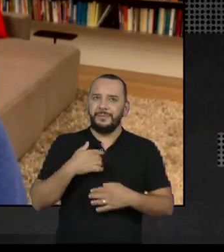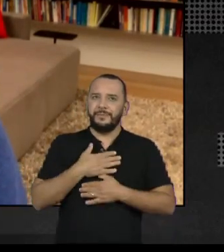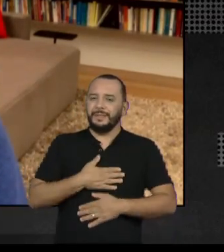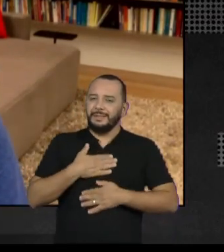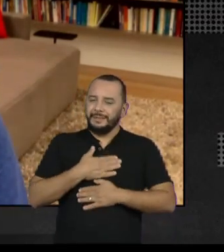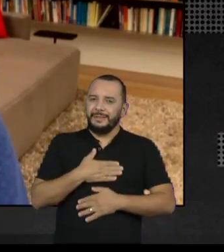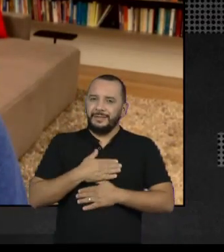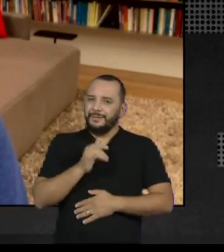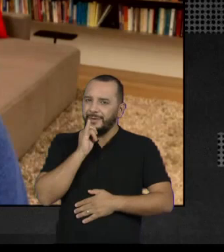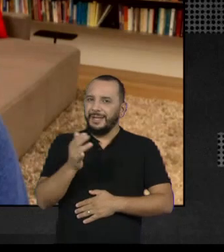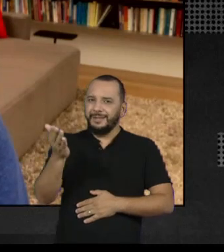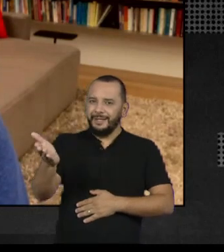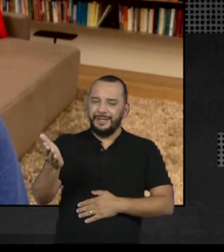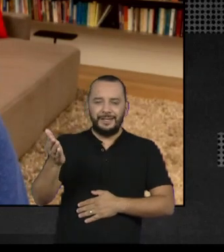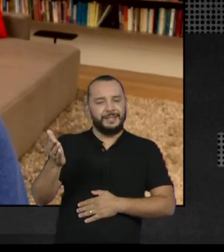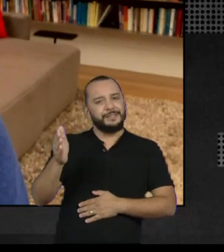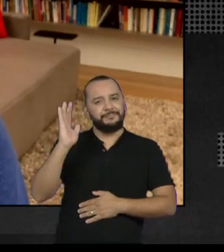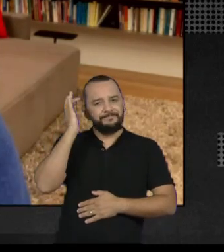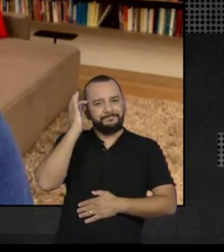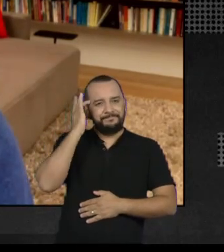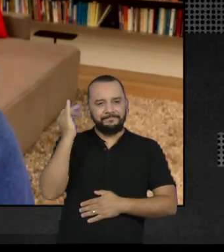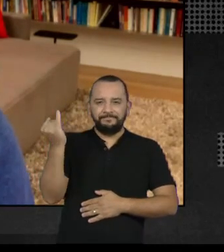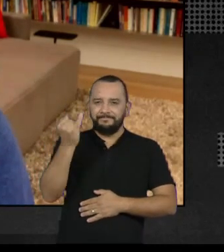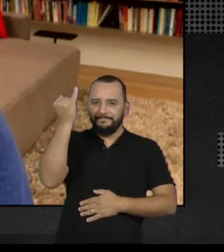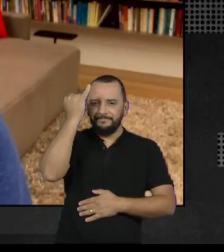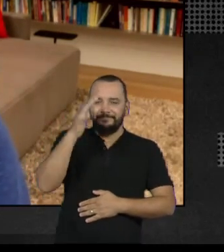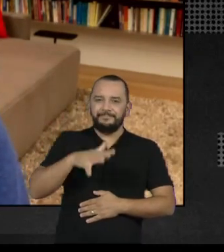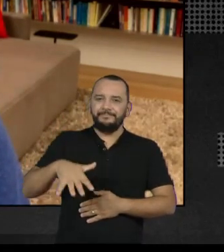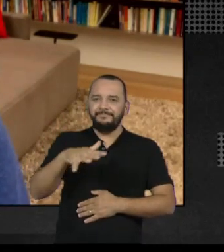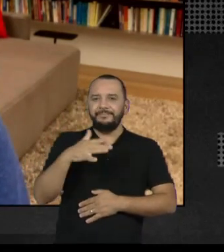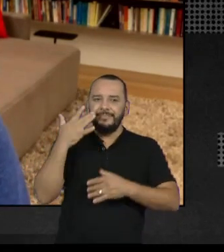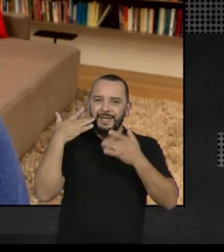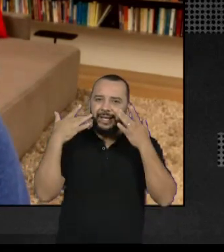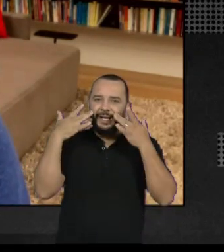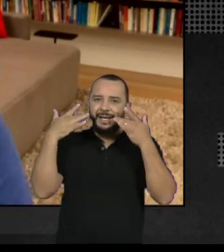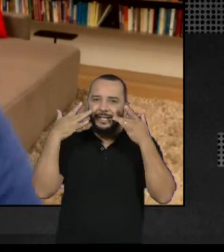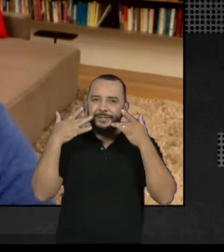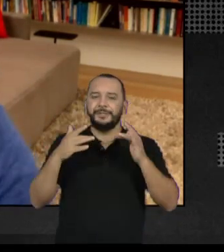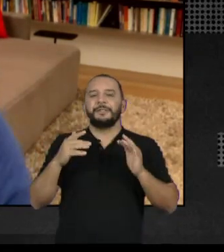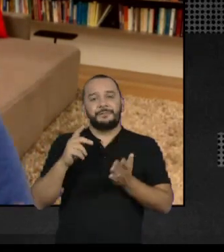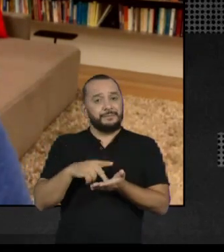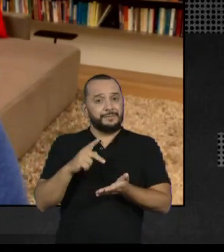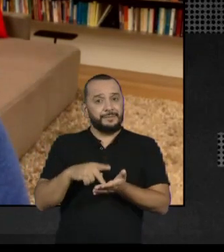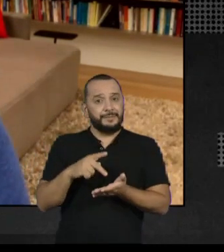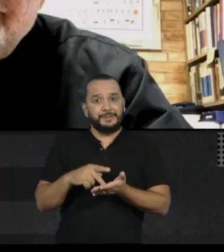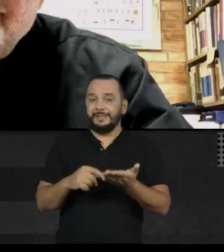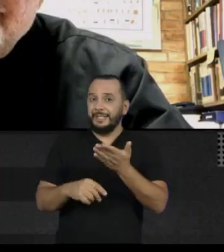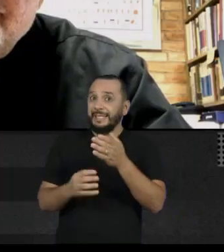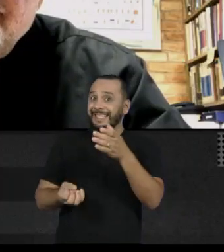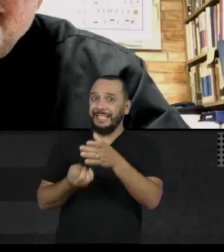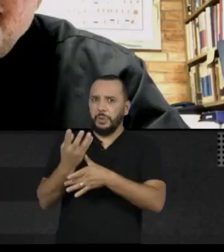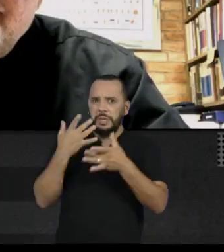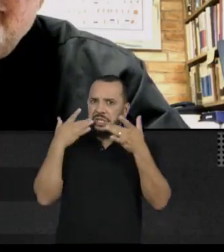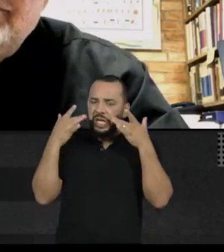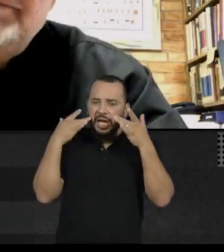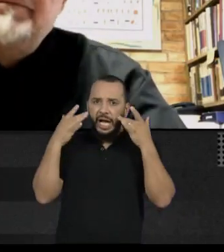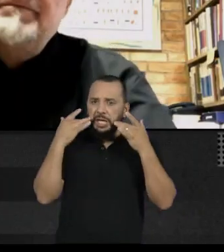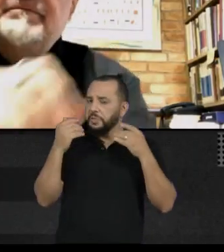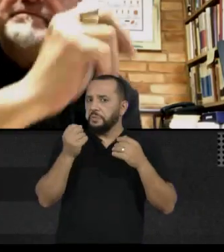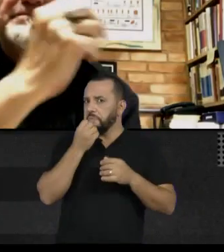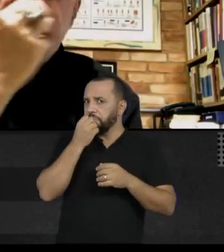Esperança? Bom, a gente vai ouvir um depoimento agora de alguém que trabalhou com você em uma minissérie. Vamos lá? Bom, falar do Ulisses é sempre um